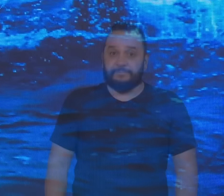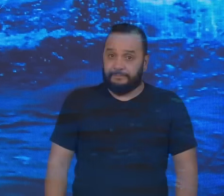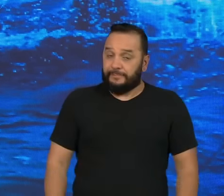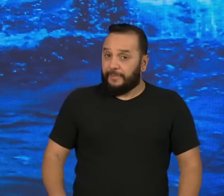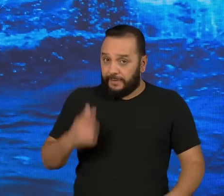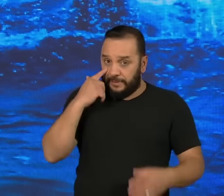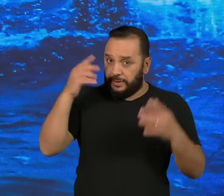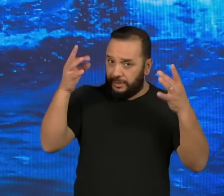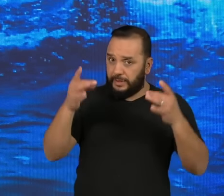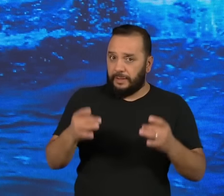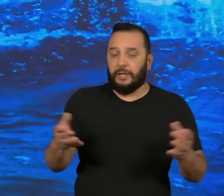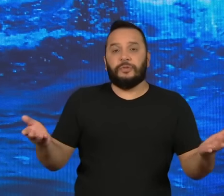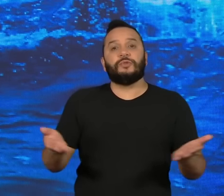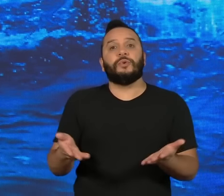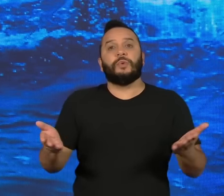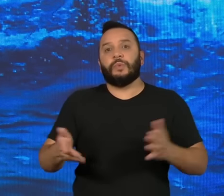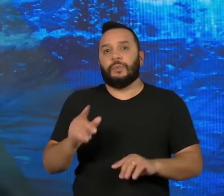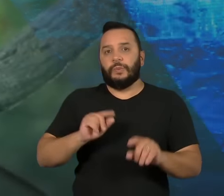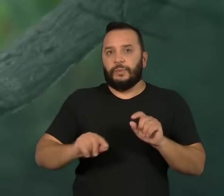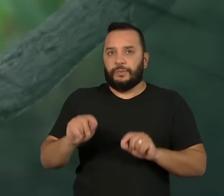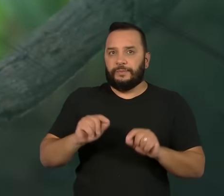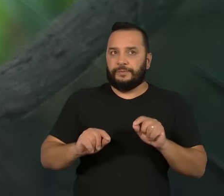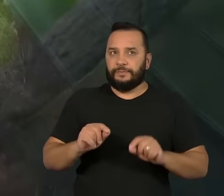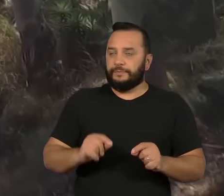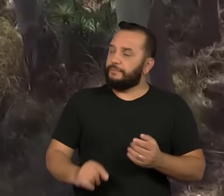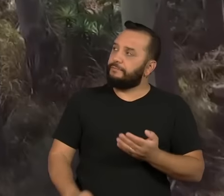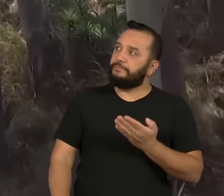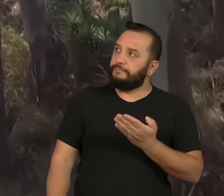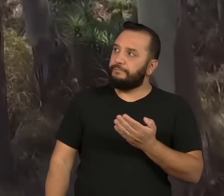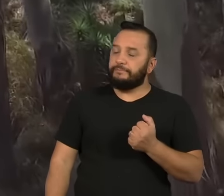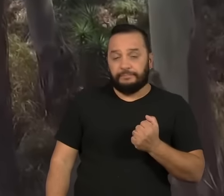Veja os detalhes do programa de hoje.